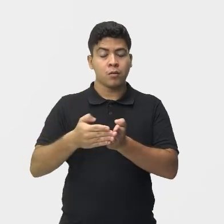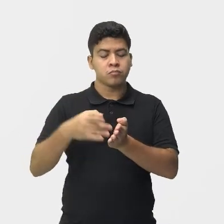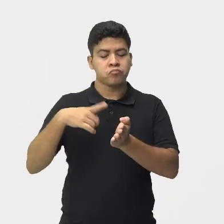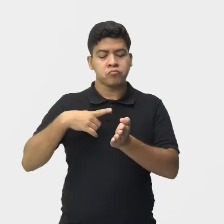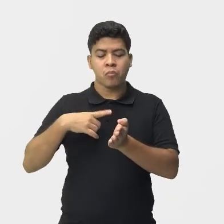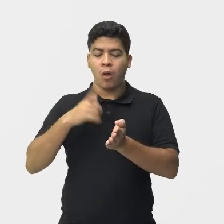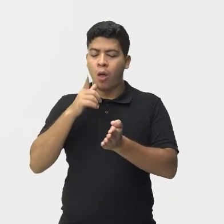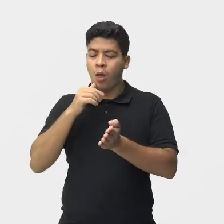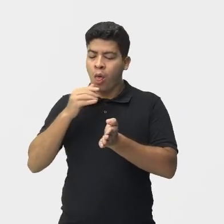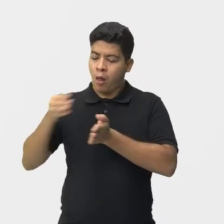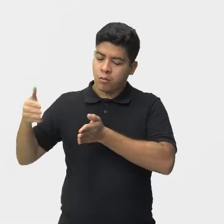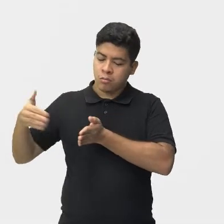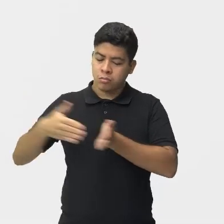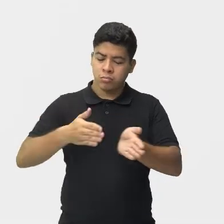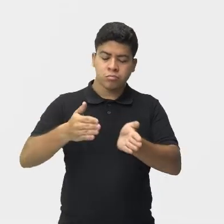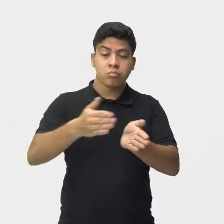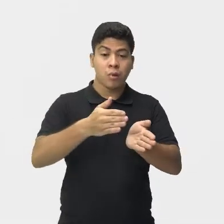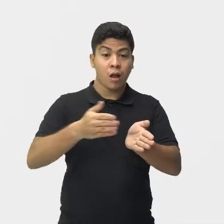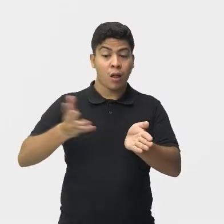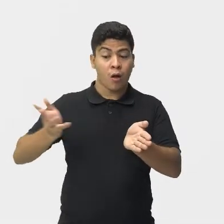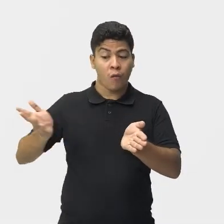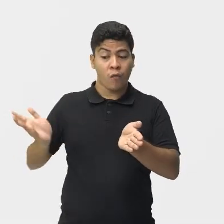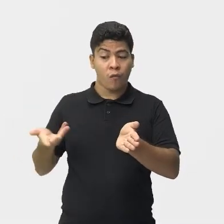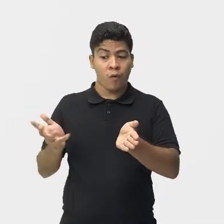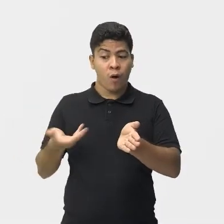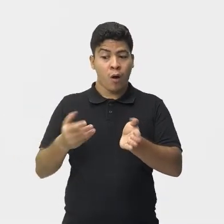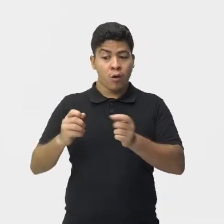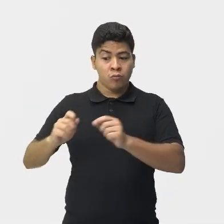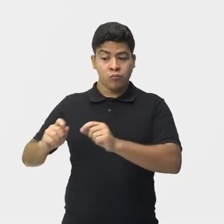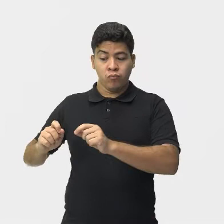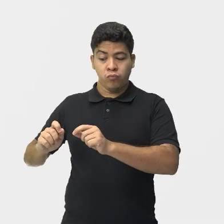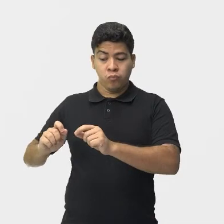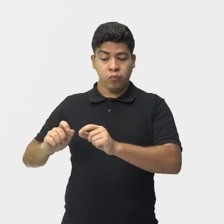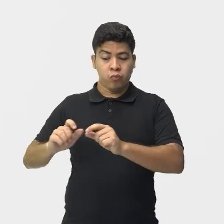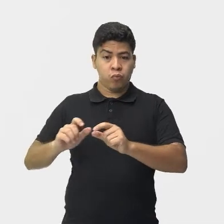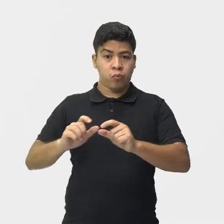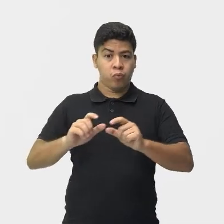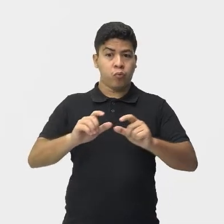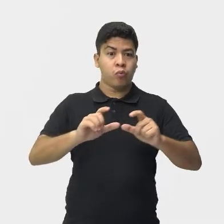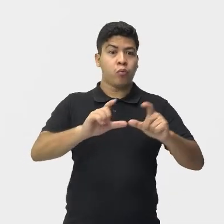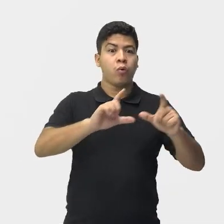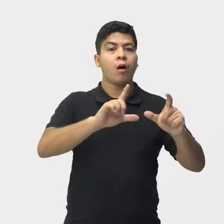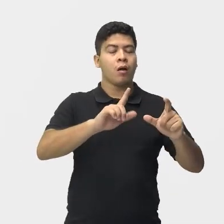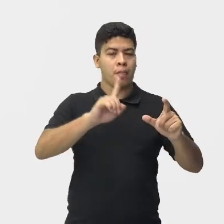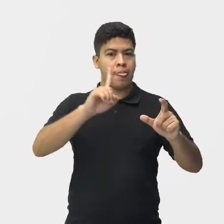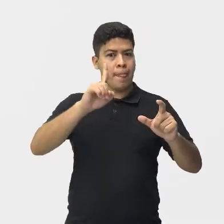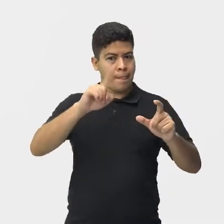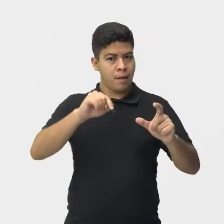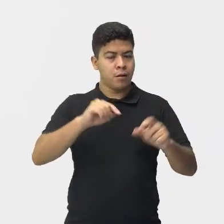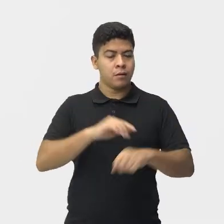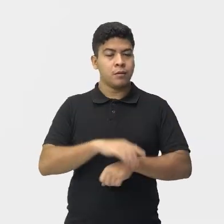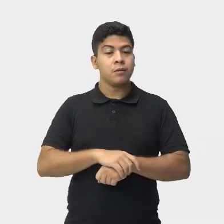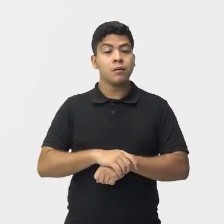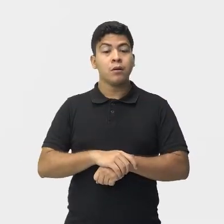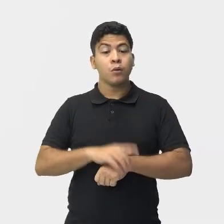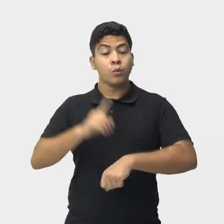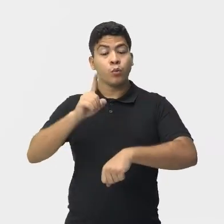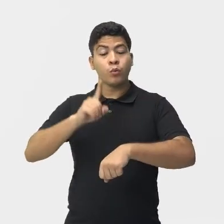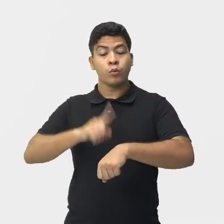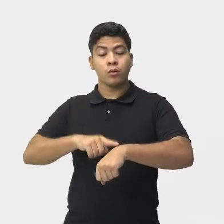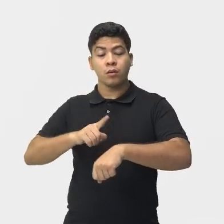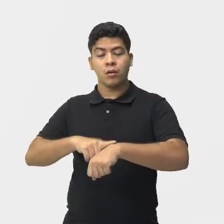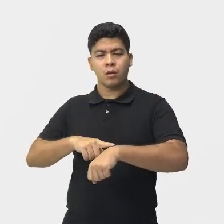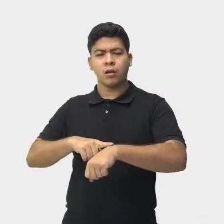tempo uniformemente, descrevendo assim um movimento uniformemente variado. Sua velocidade é representada pelo